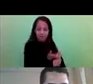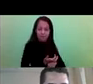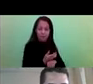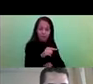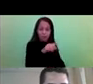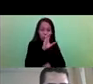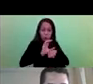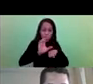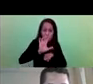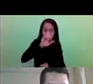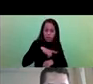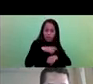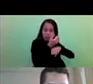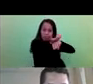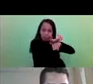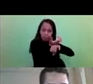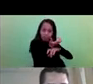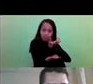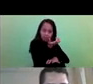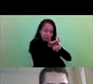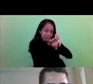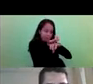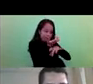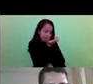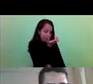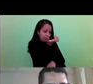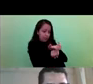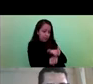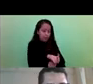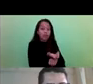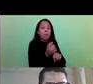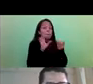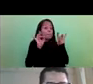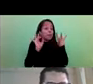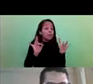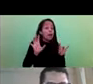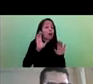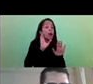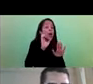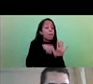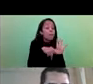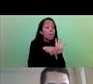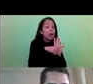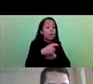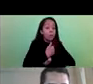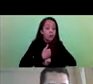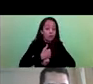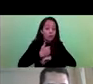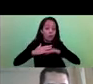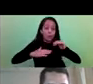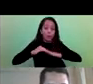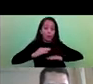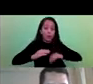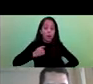consideramos em particular a matriz profissional, né, eu estou aqui tendo em